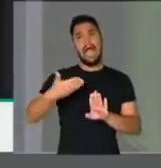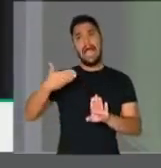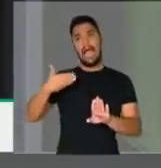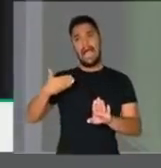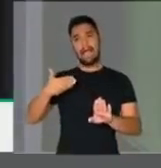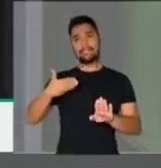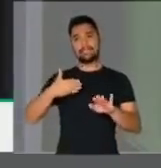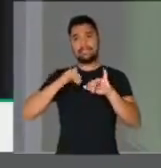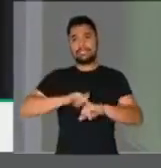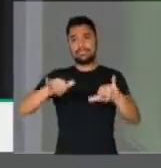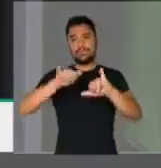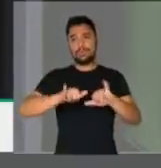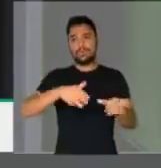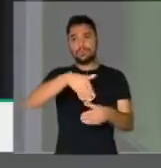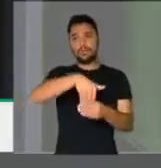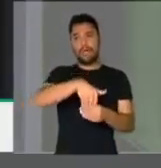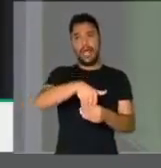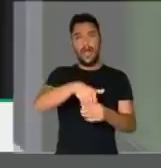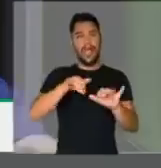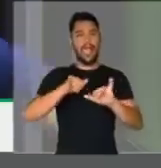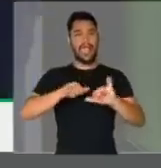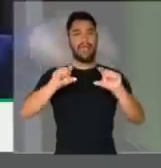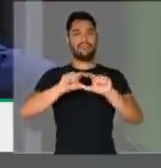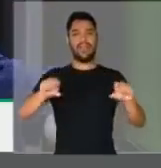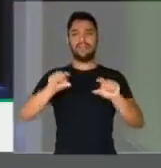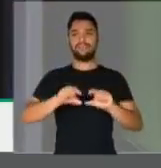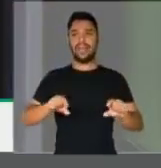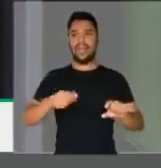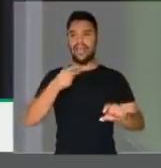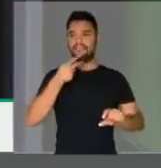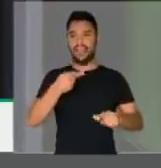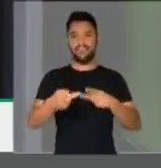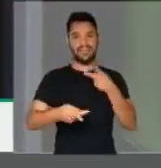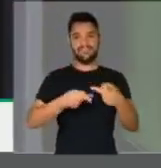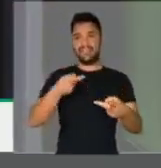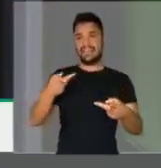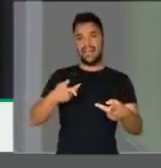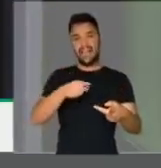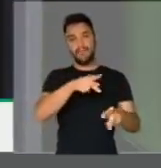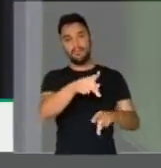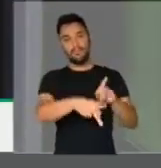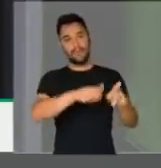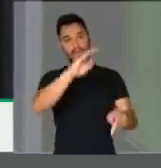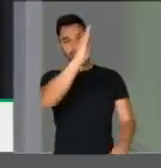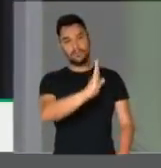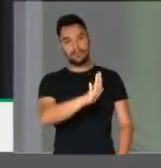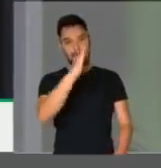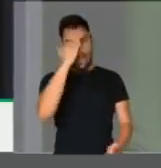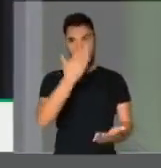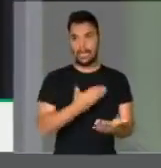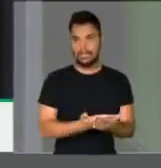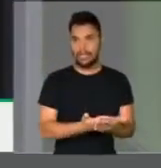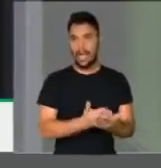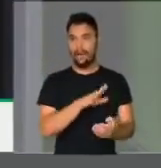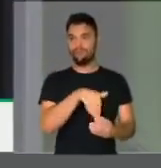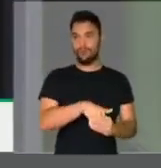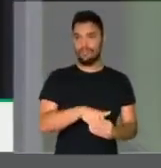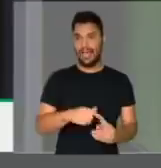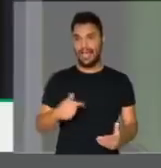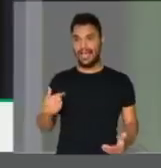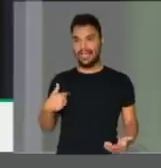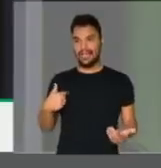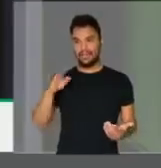campanha eleitoral esse discurso para ganhar votos e a confiança do povo brasileiro, e agora